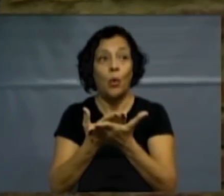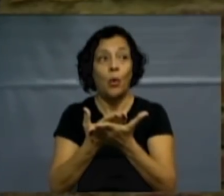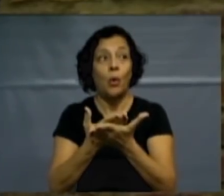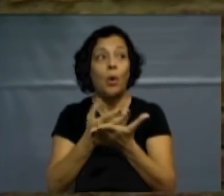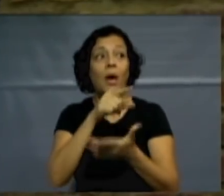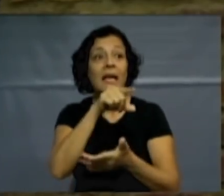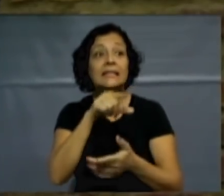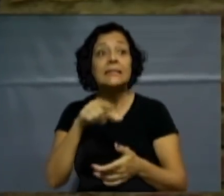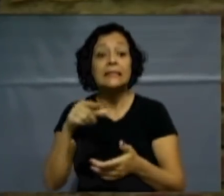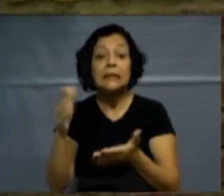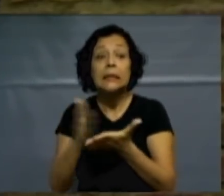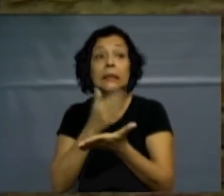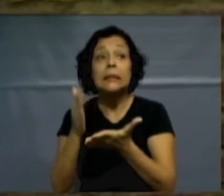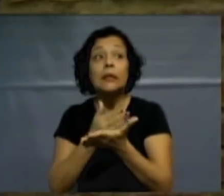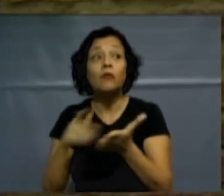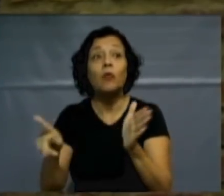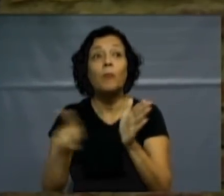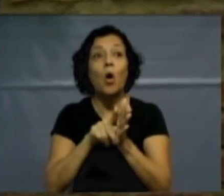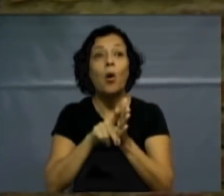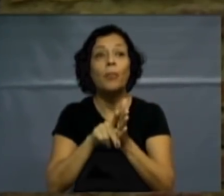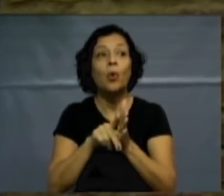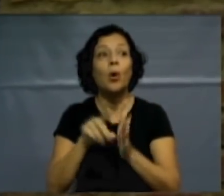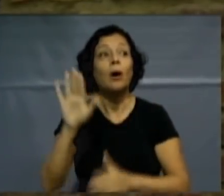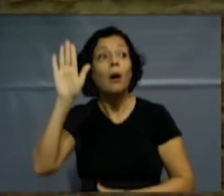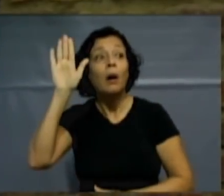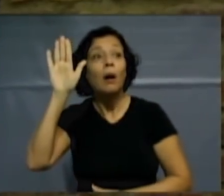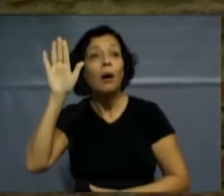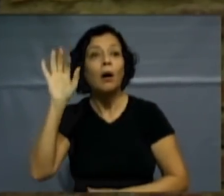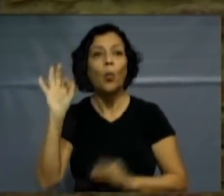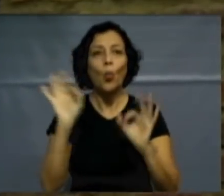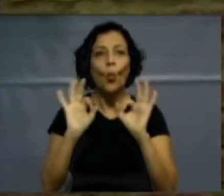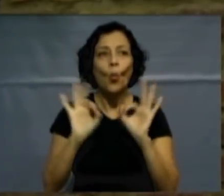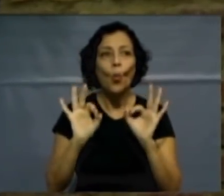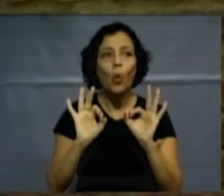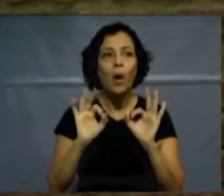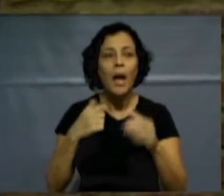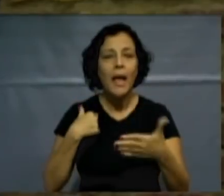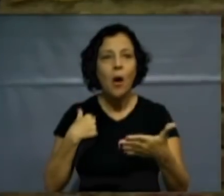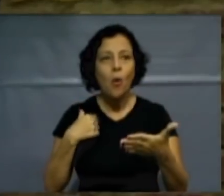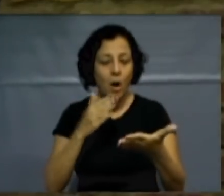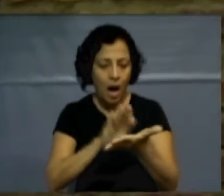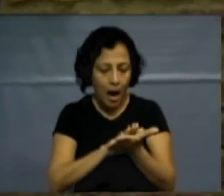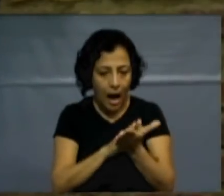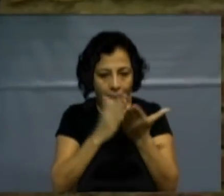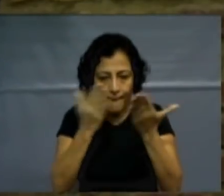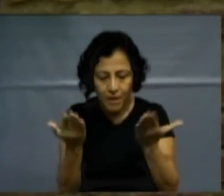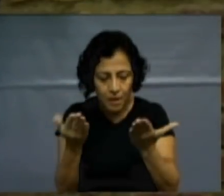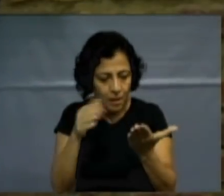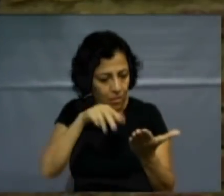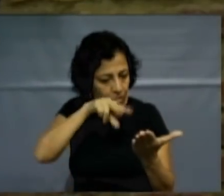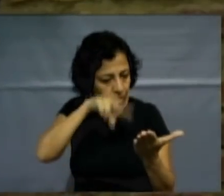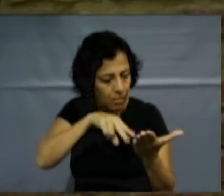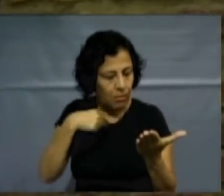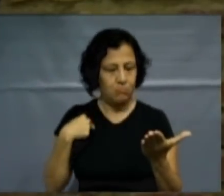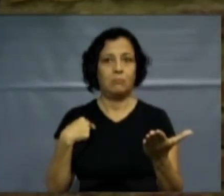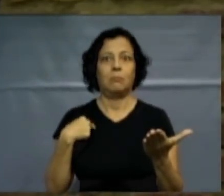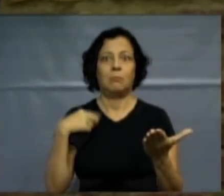Ninguém. Meus irmãos, quando eu abri esse livro e fui honesto com ele,